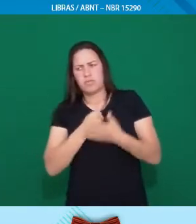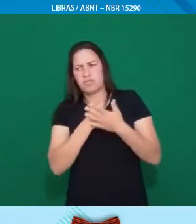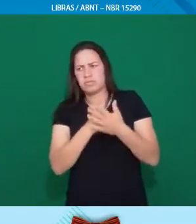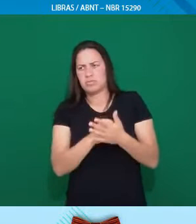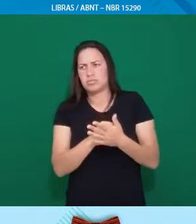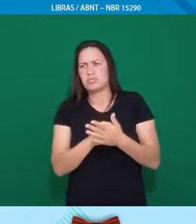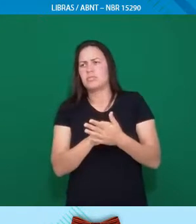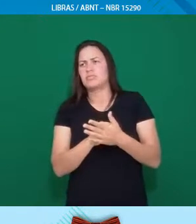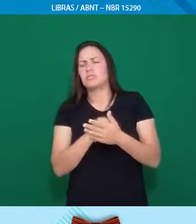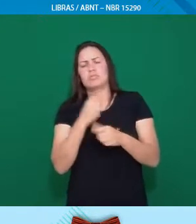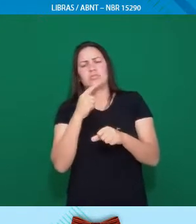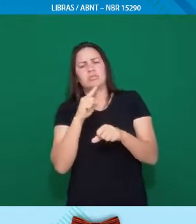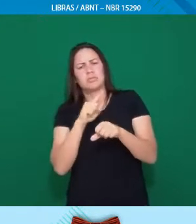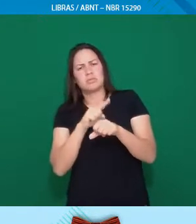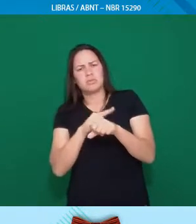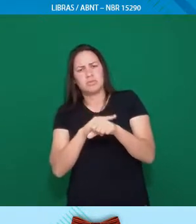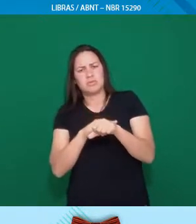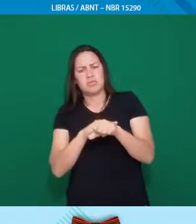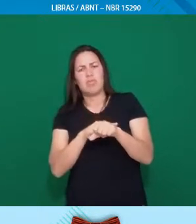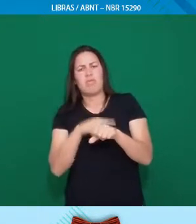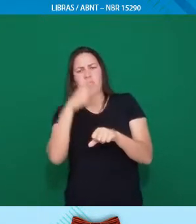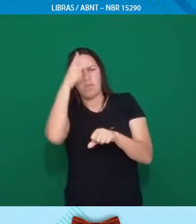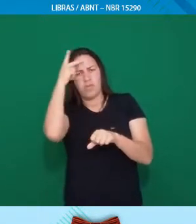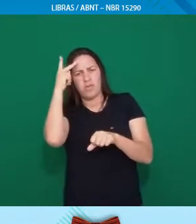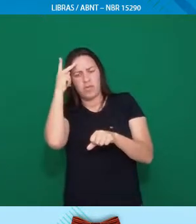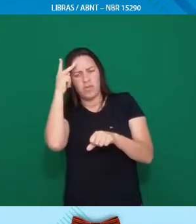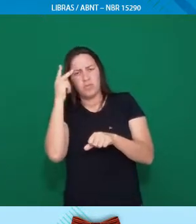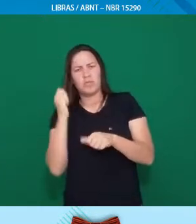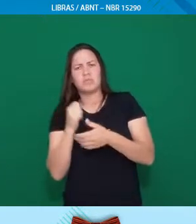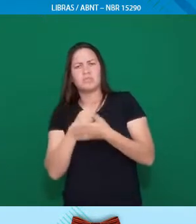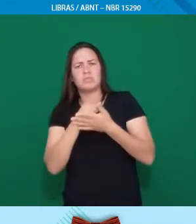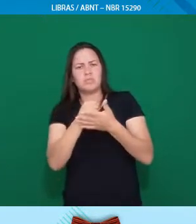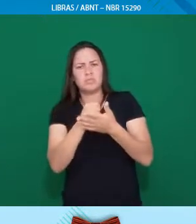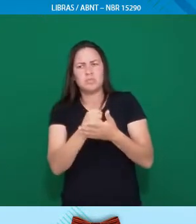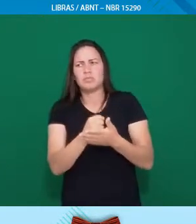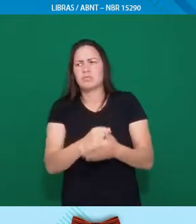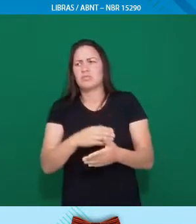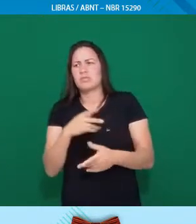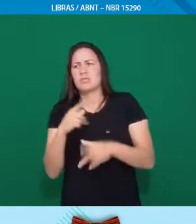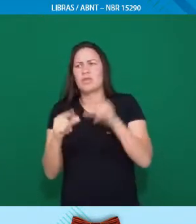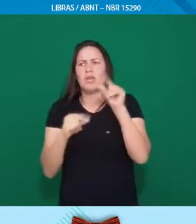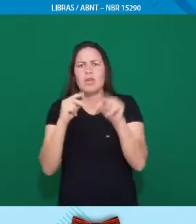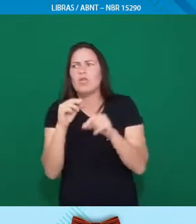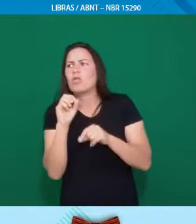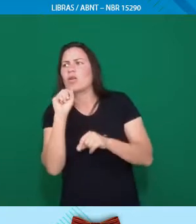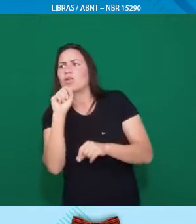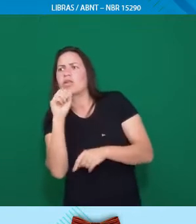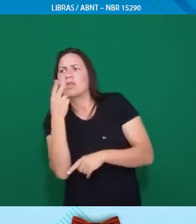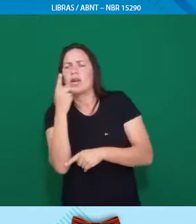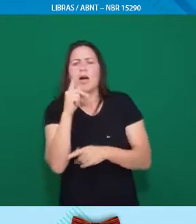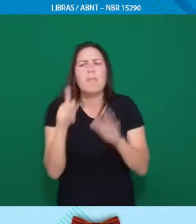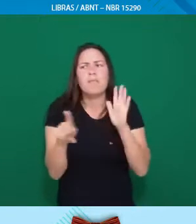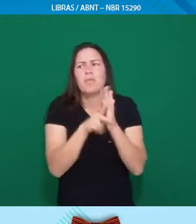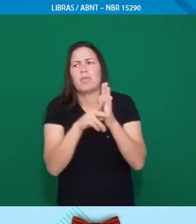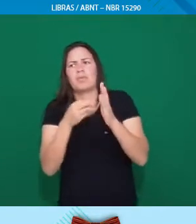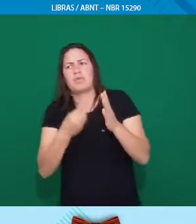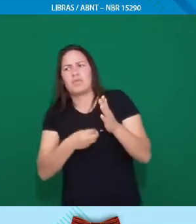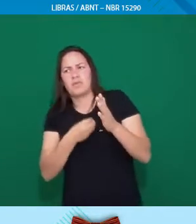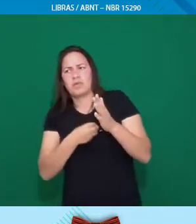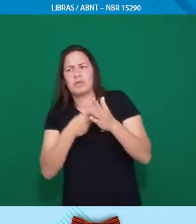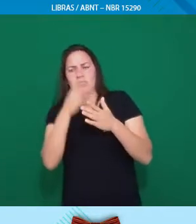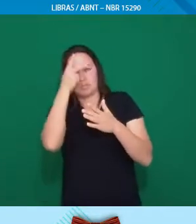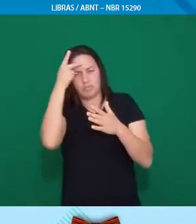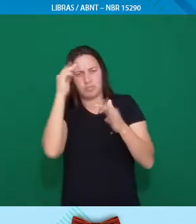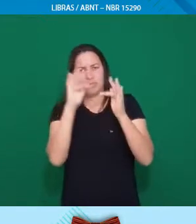e essa é a hora que né que a pessoa da desse aquilo que talvez tá arriscando a própria vida